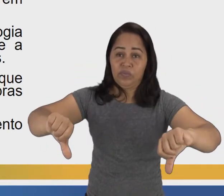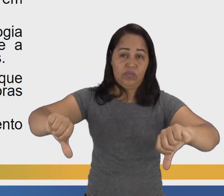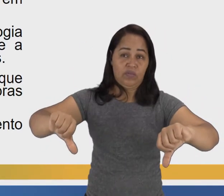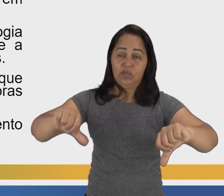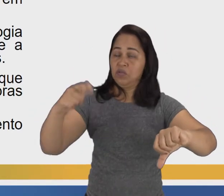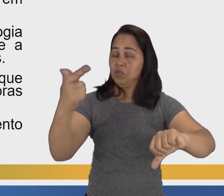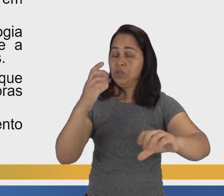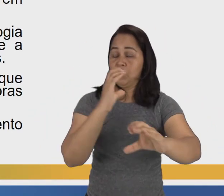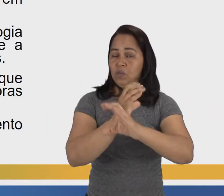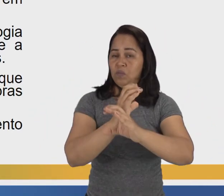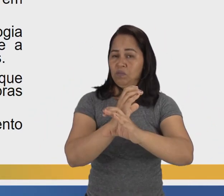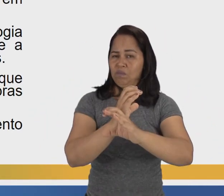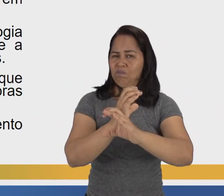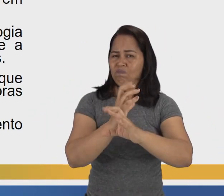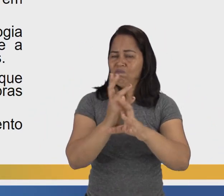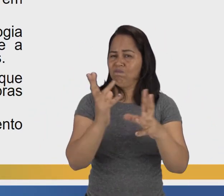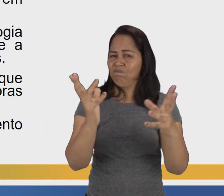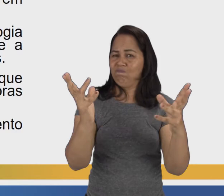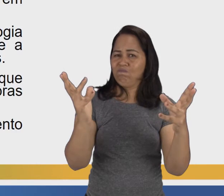despersonalización.